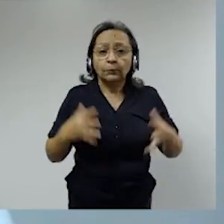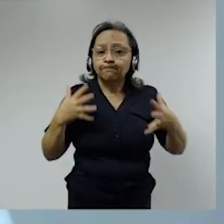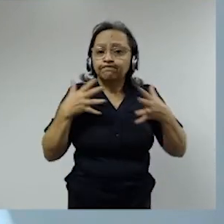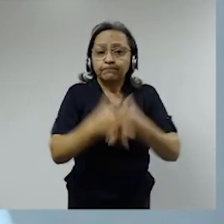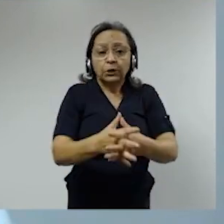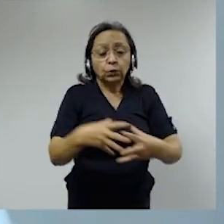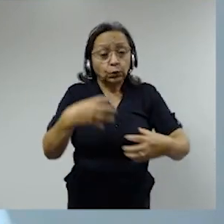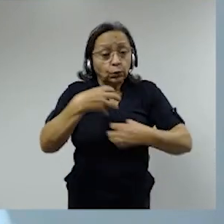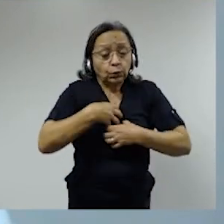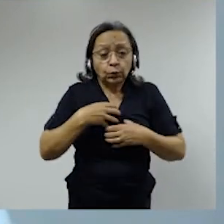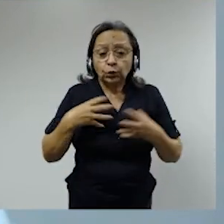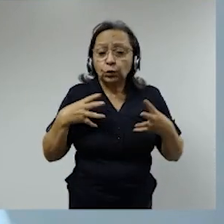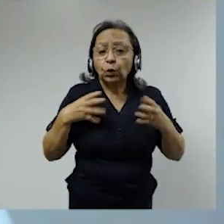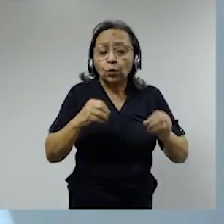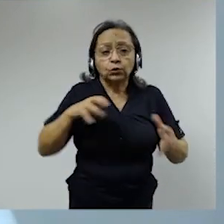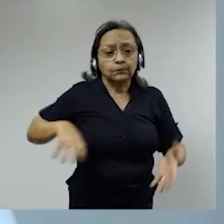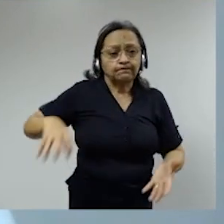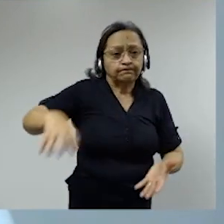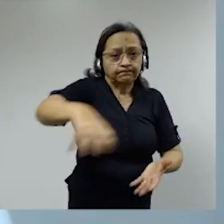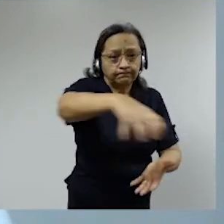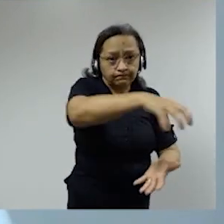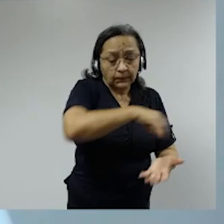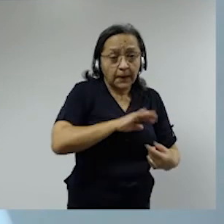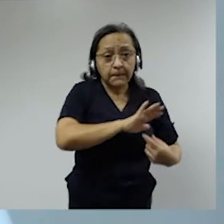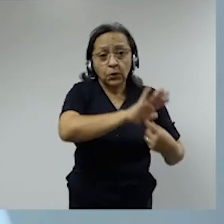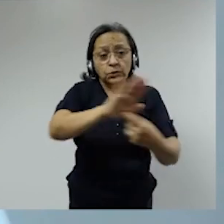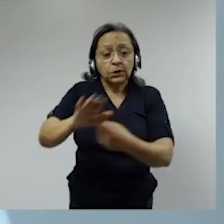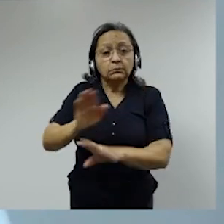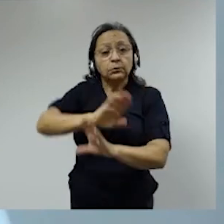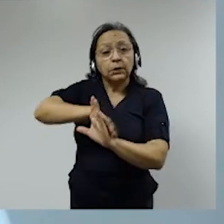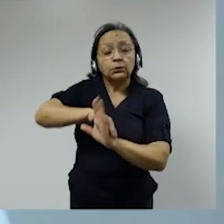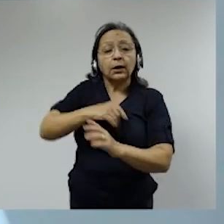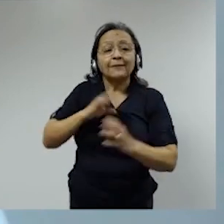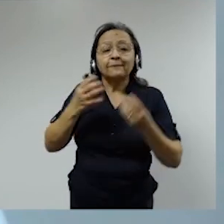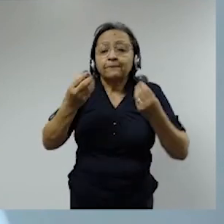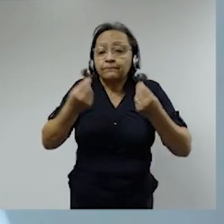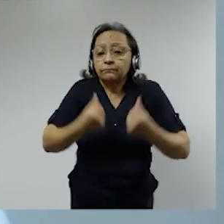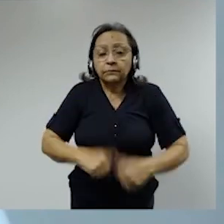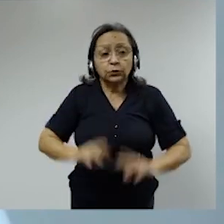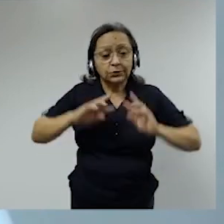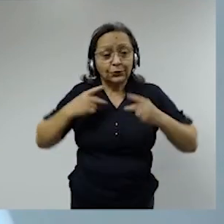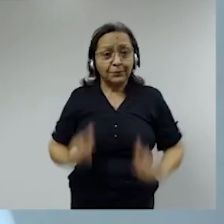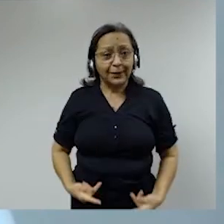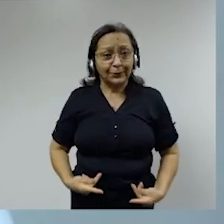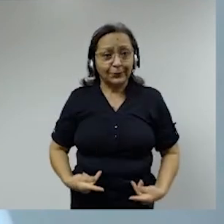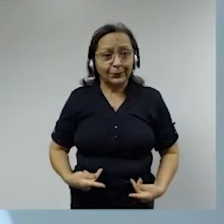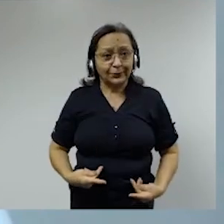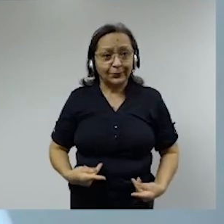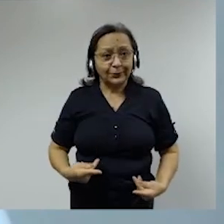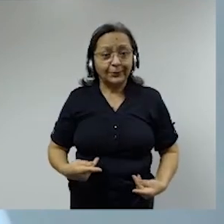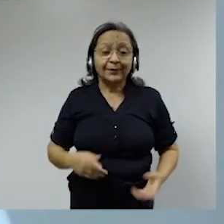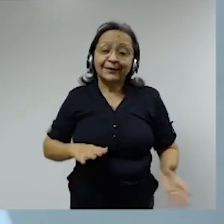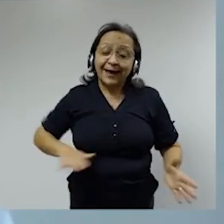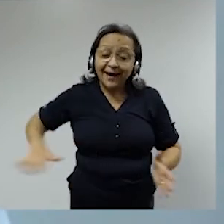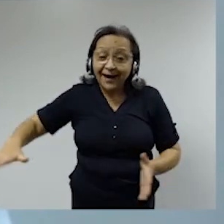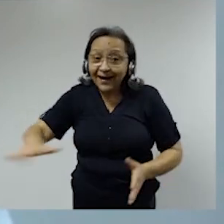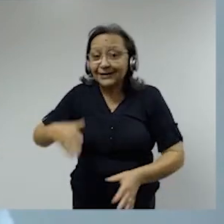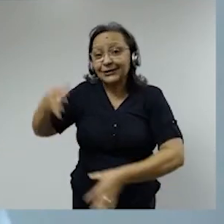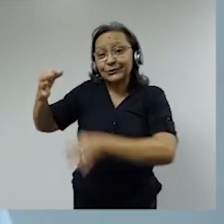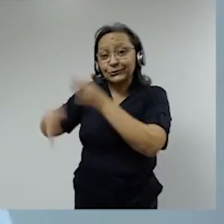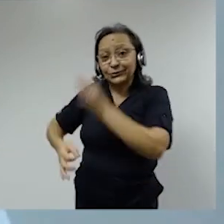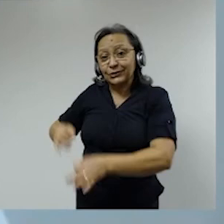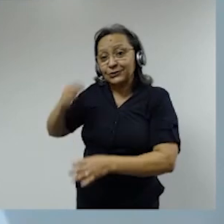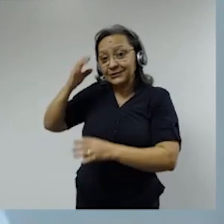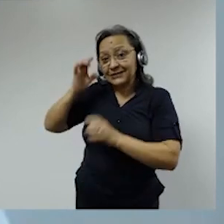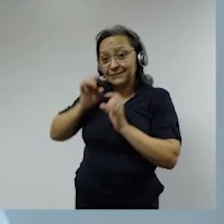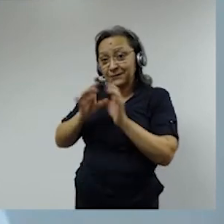sem exceção, demonstrando, por um lado, a fragilidade do ser humano frente à natureza. No campo jurídico, especificamente